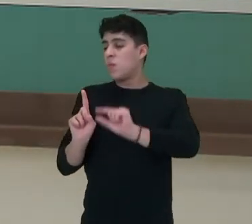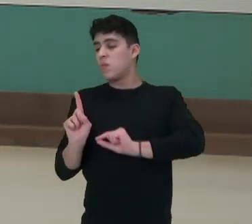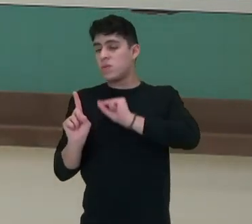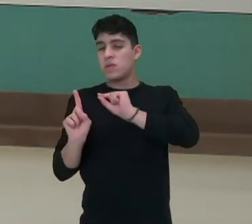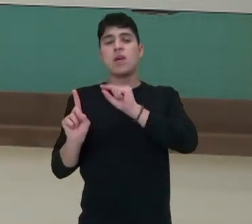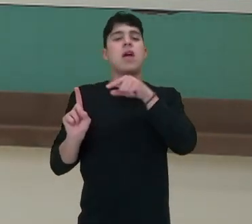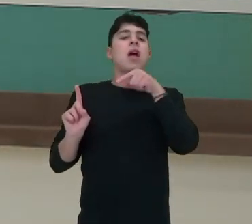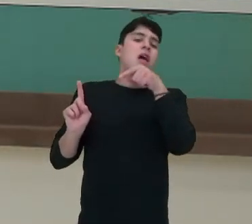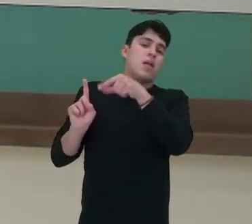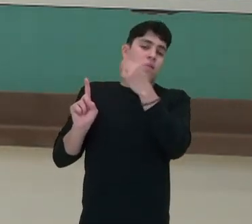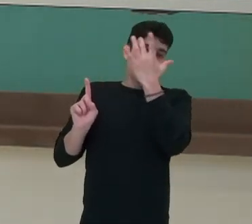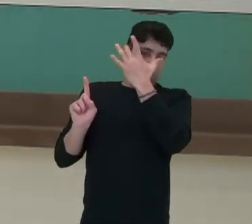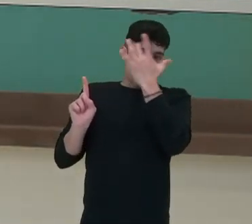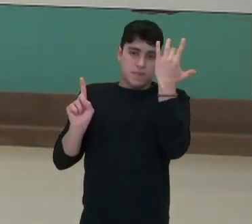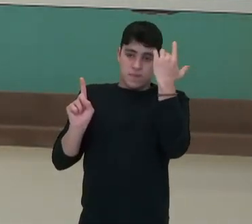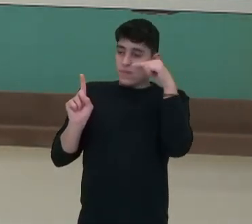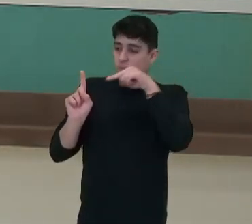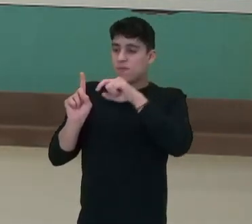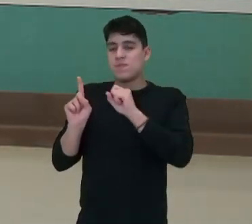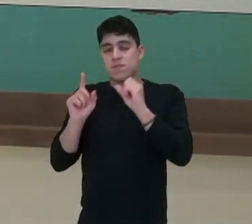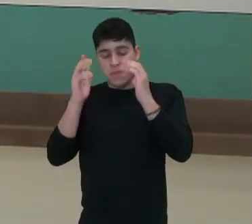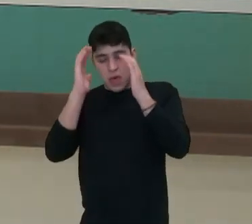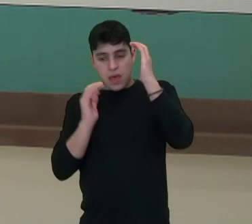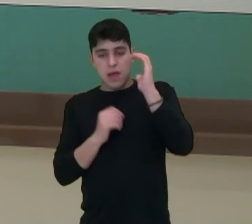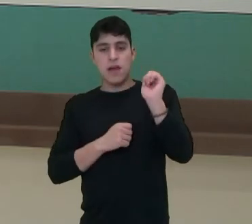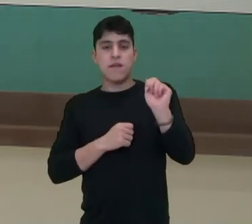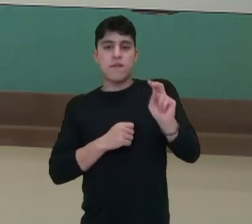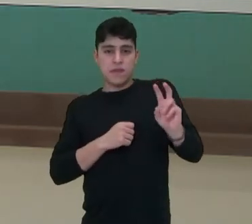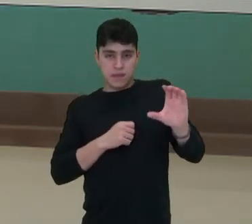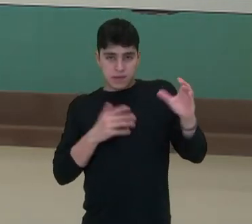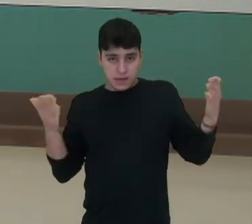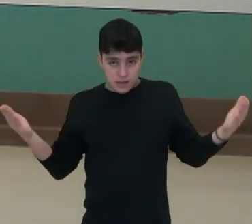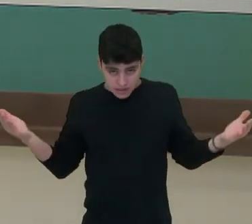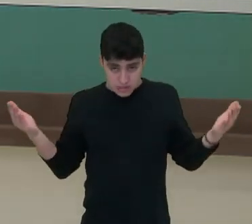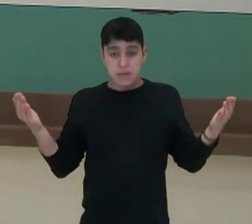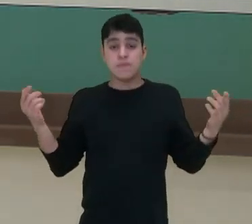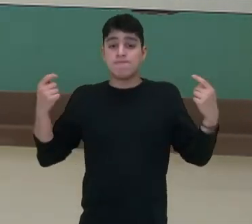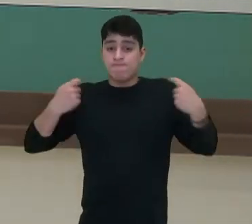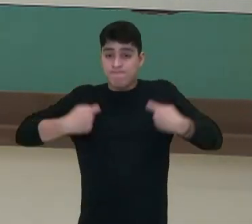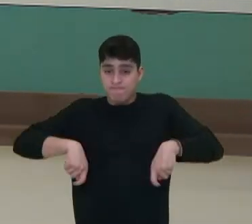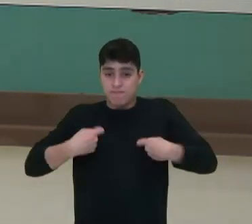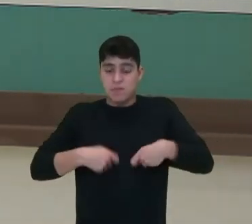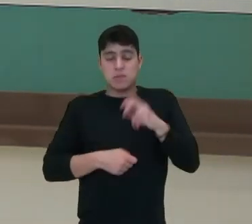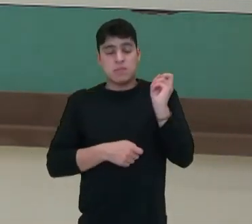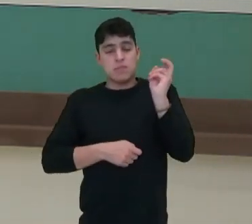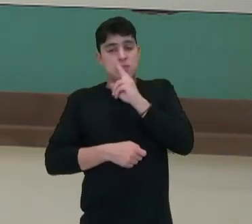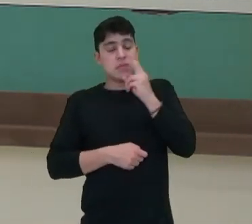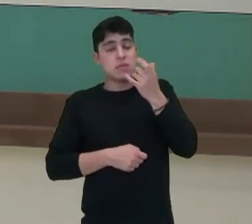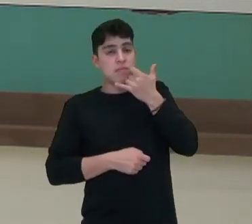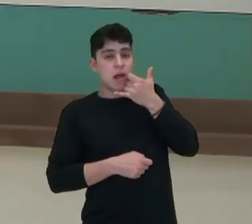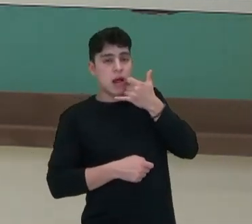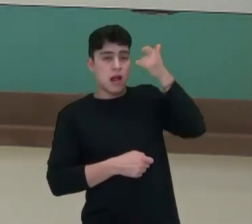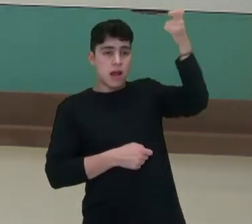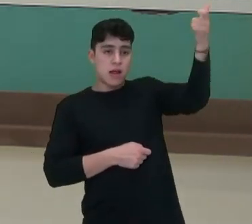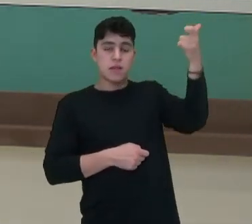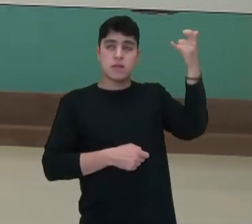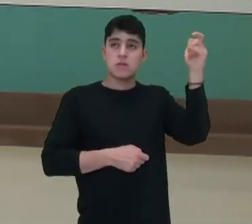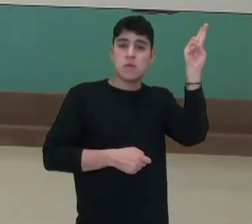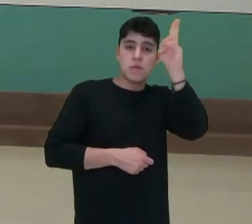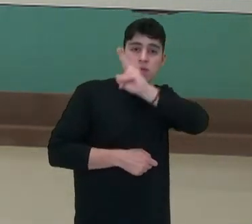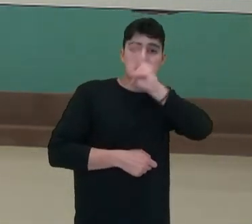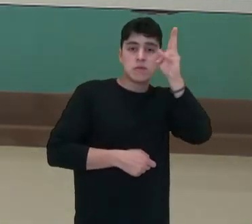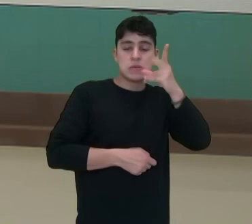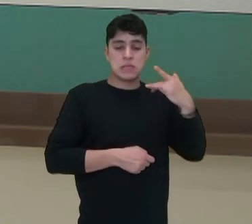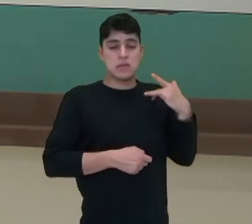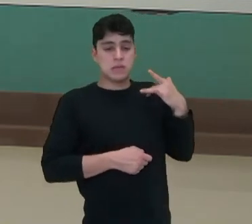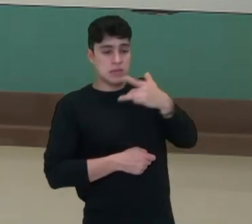ela pode estar tendo um AVC. Entrar em contato rapidamente com o serviço de saúde da sua cidade,